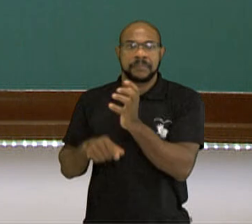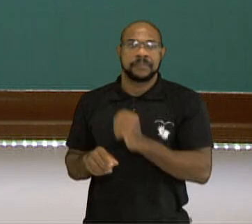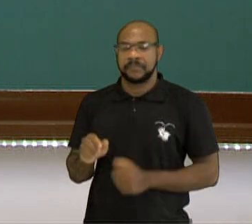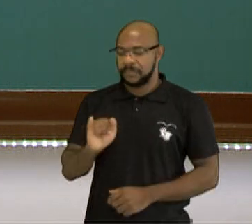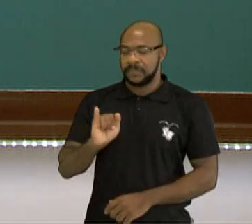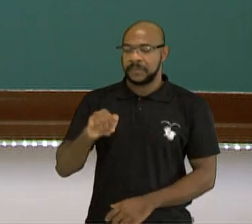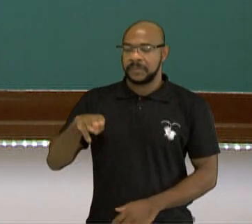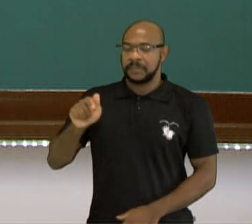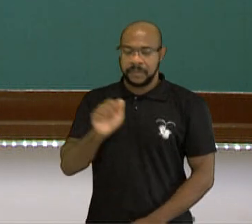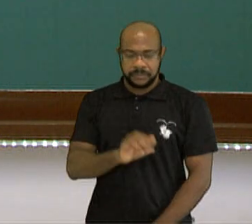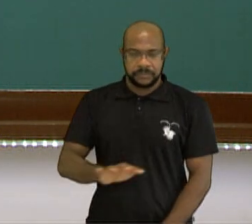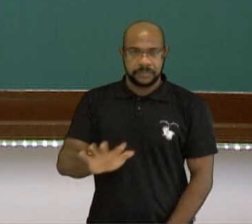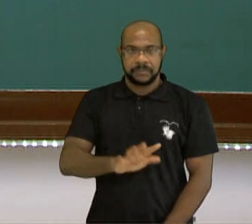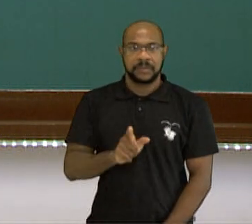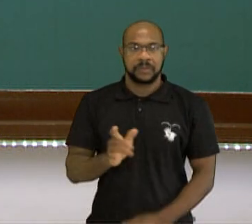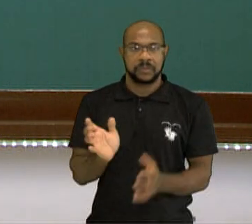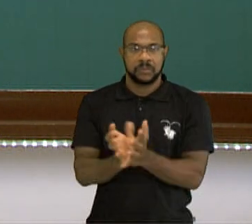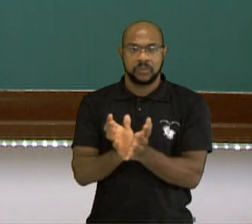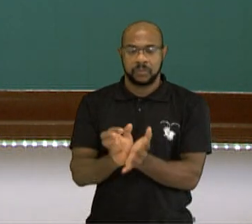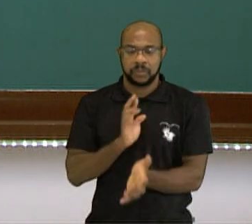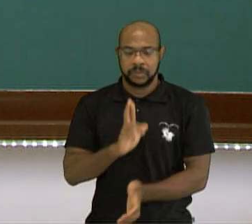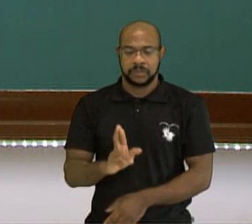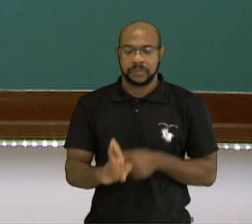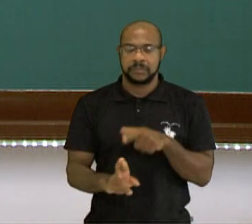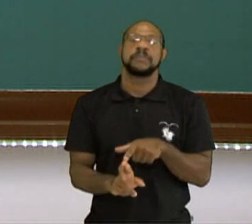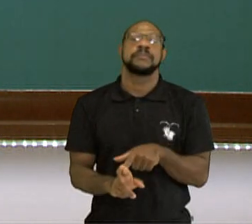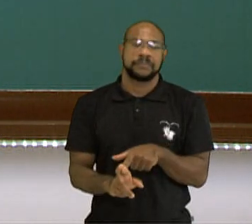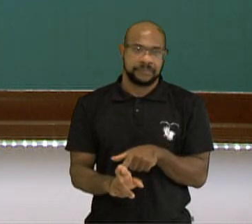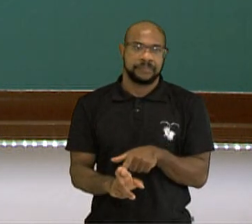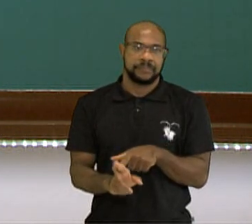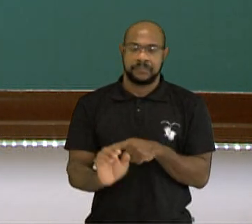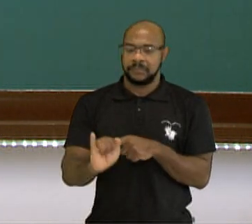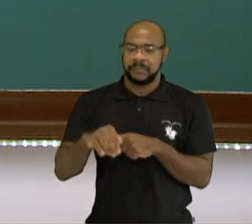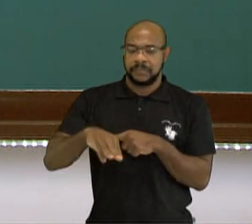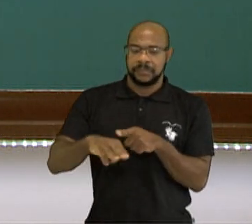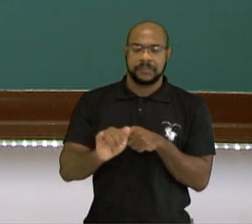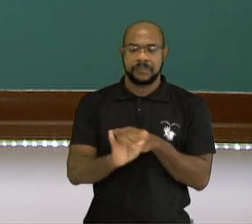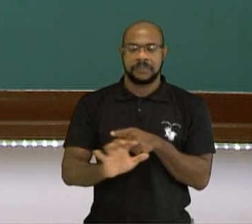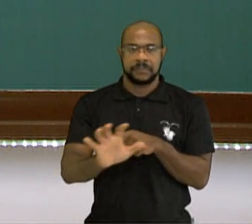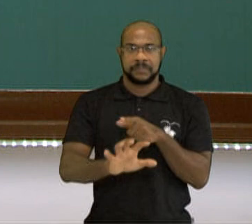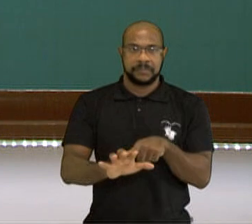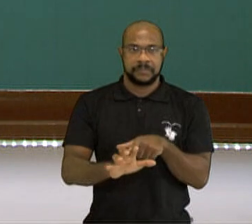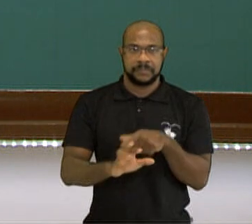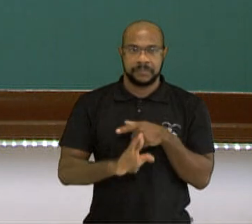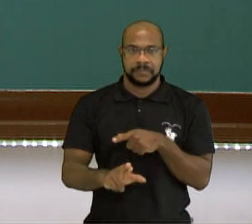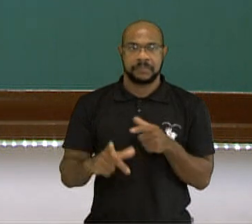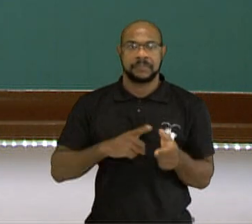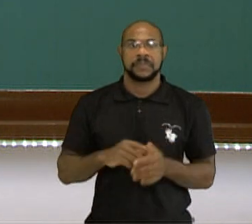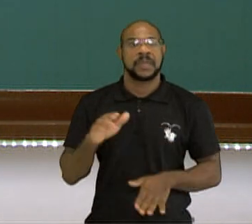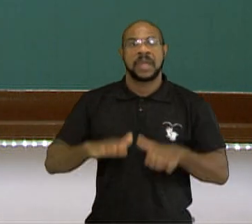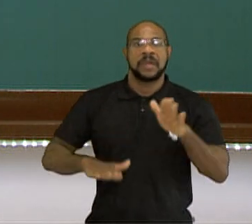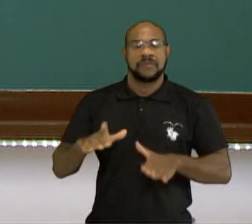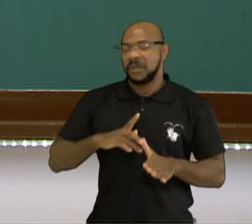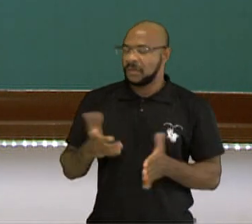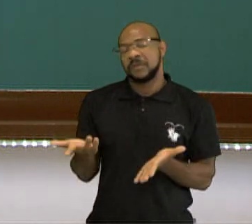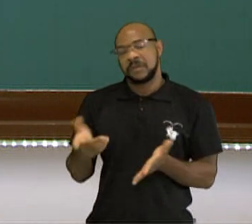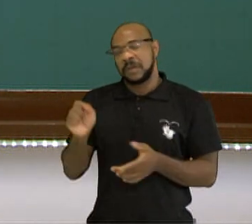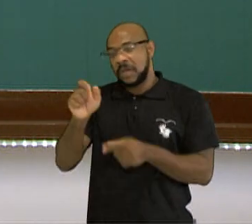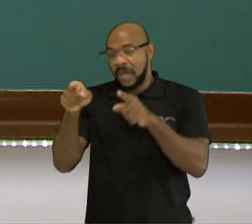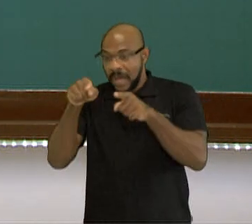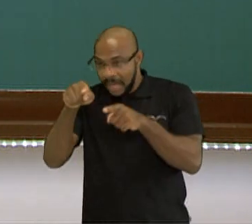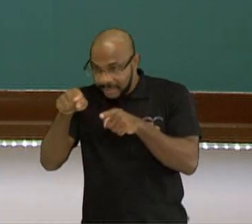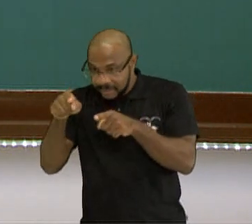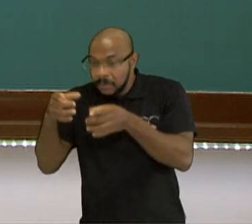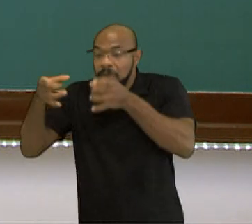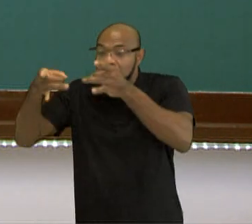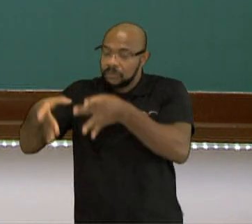resultados destes valores aí transformados pela função. Às vezes, acontece de sobrar informações